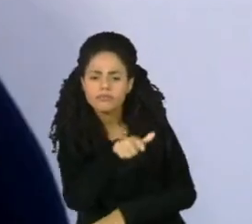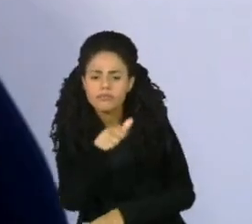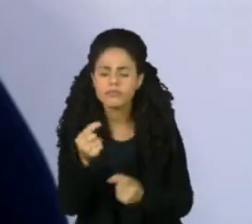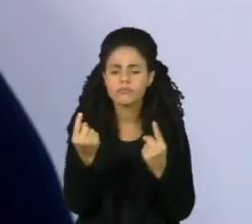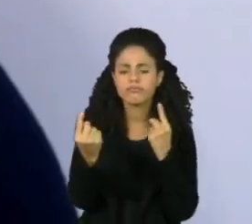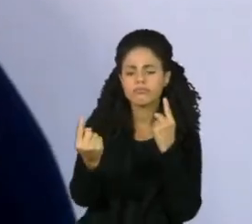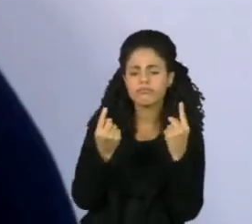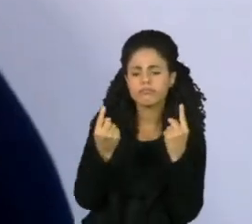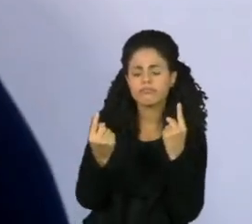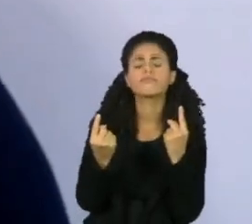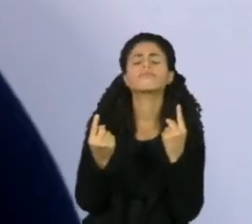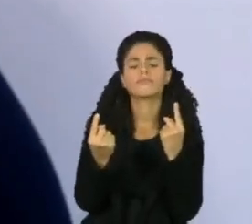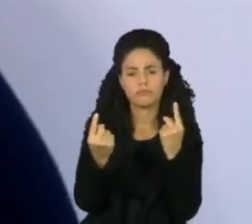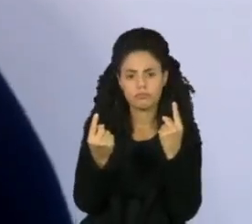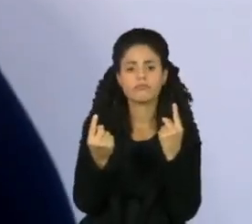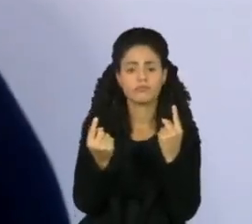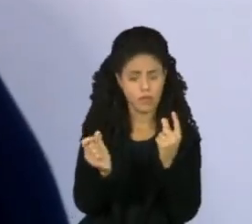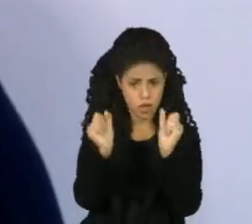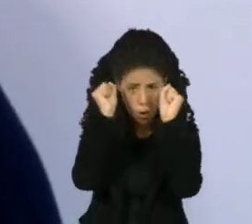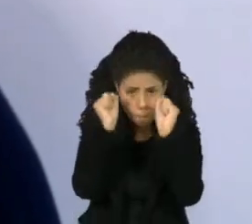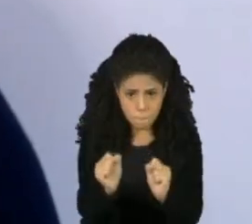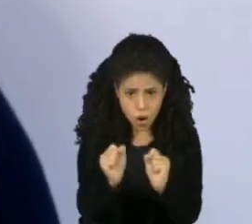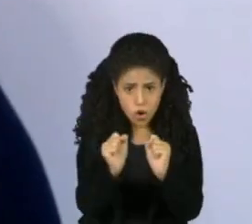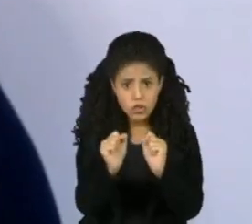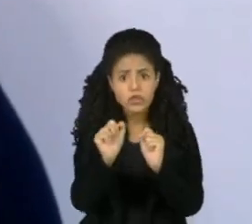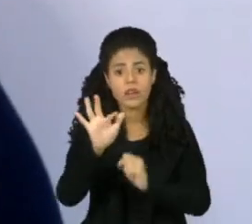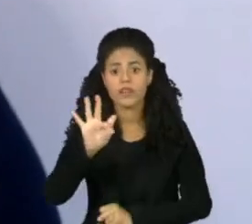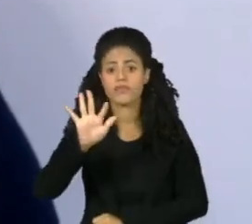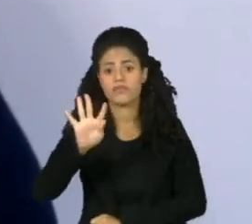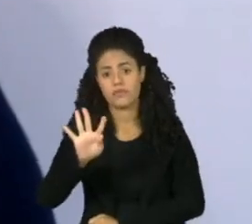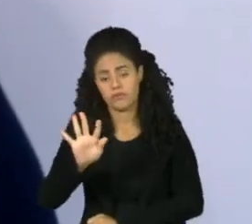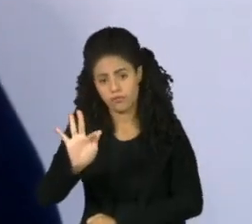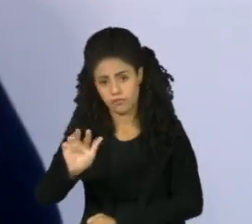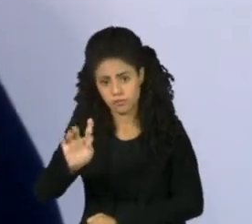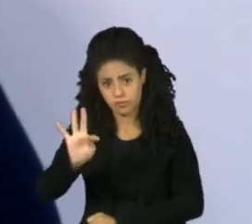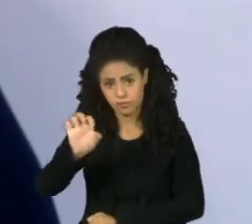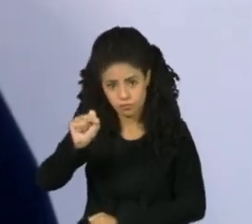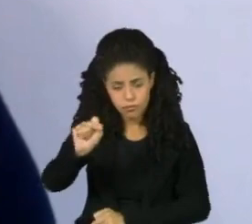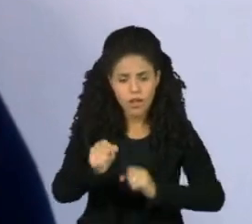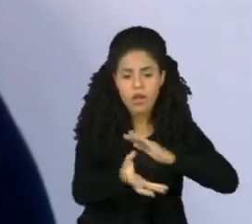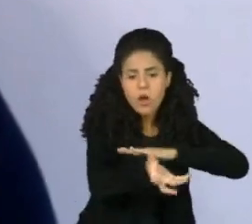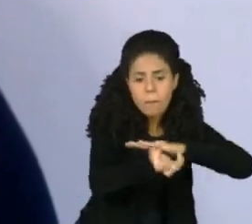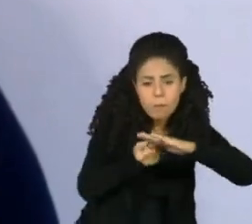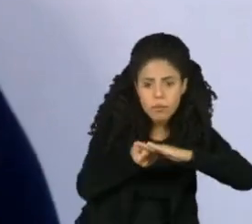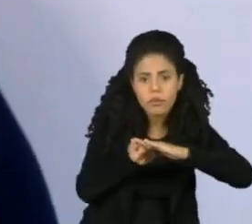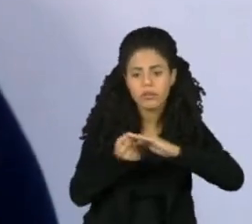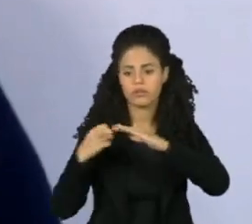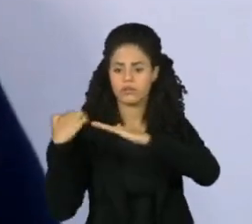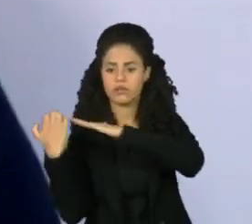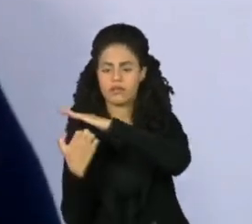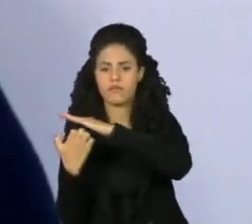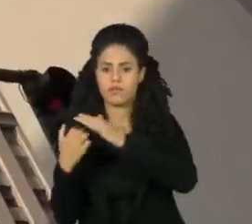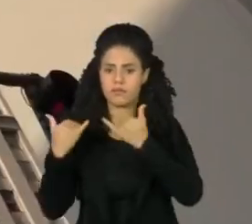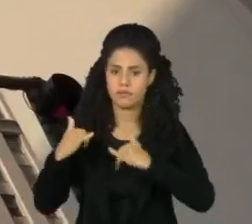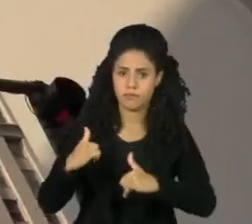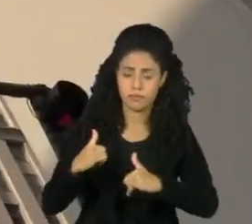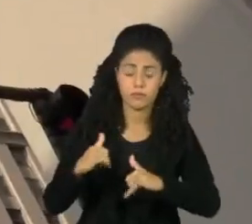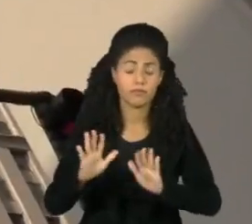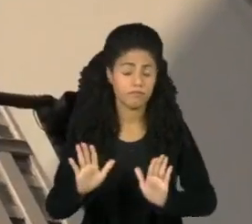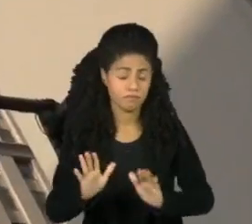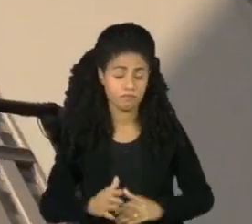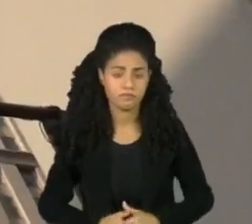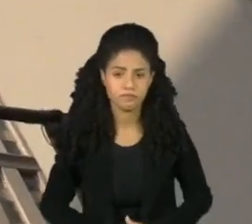nessas duas situações você se essa ação do FGTS na aquisição de ações da Eletrobras não é para ela